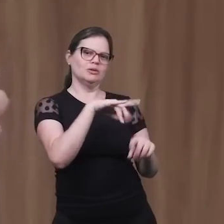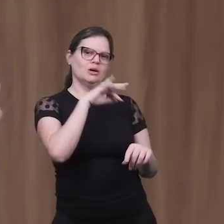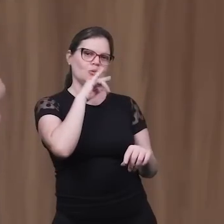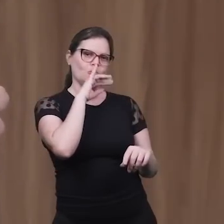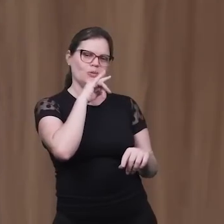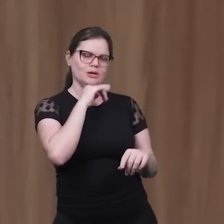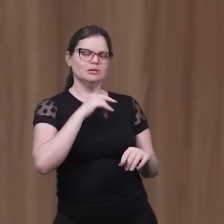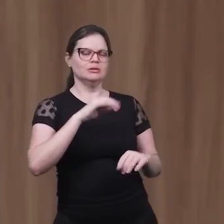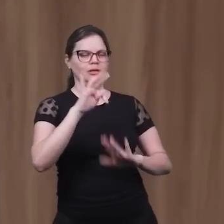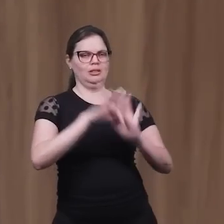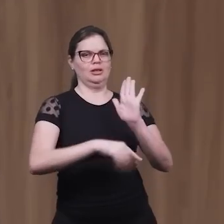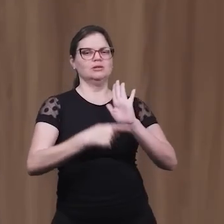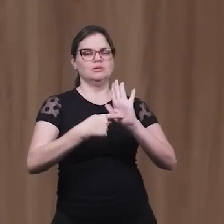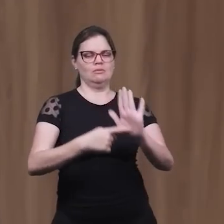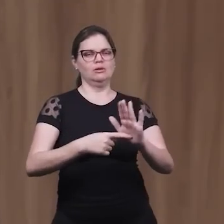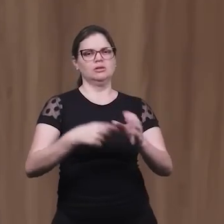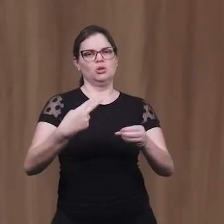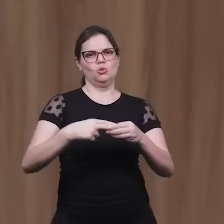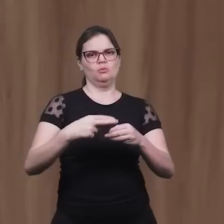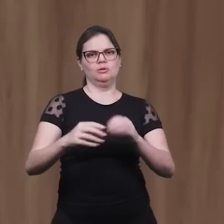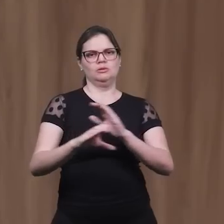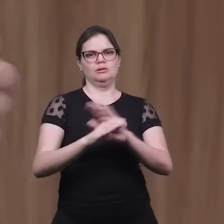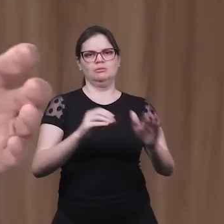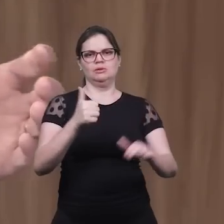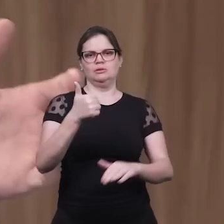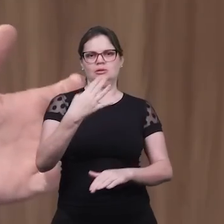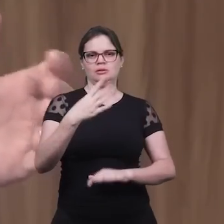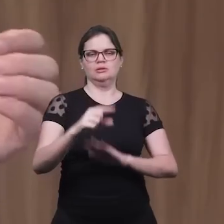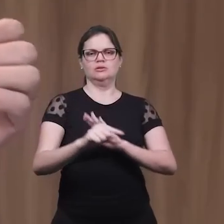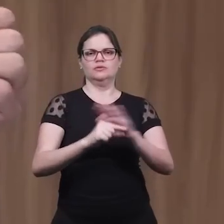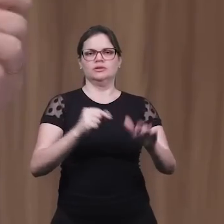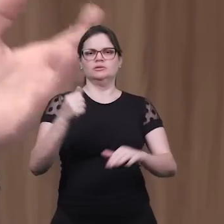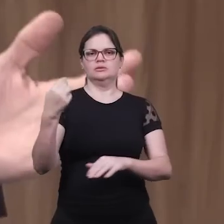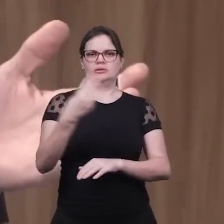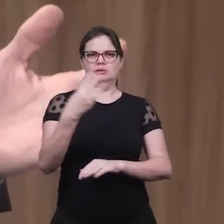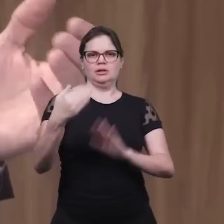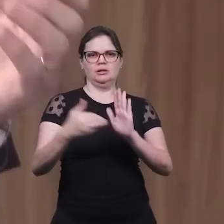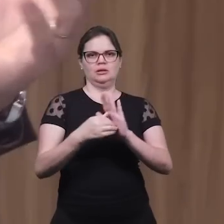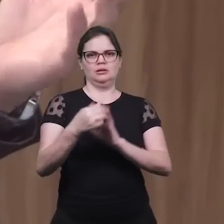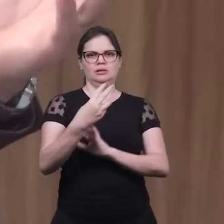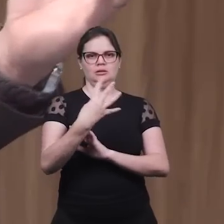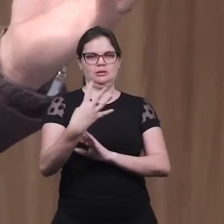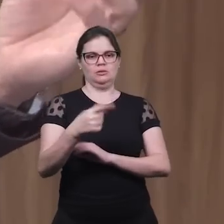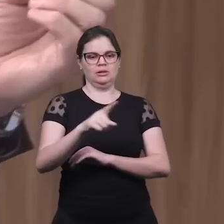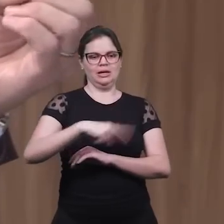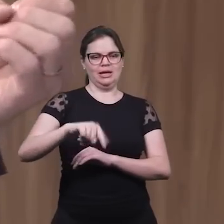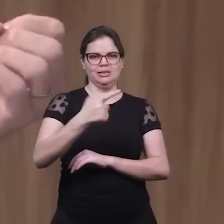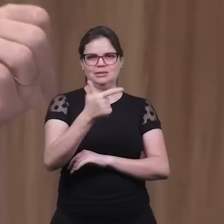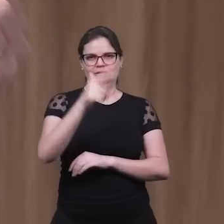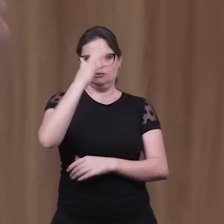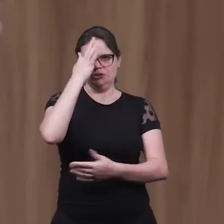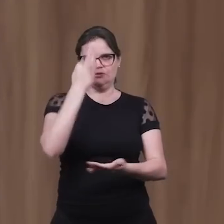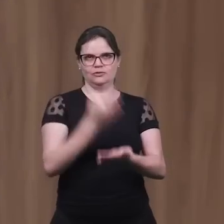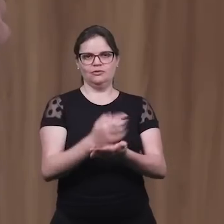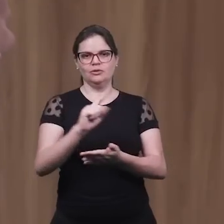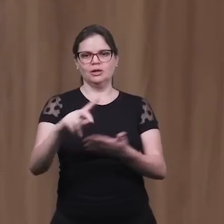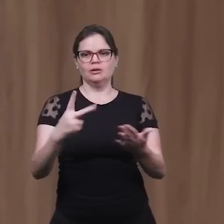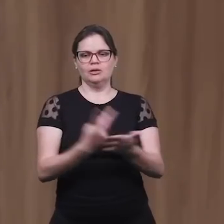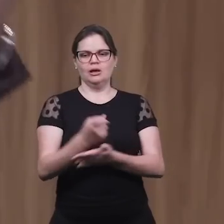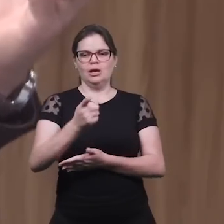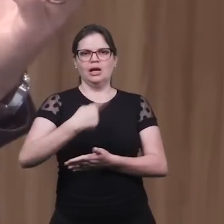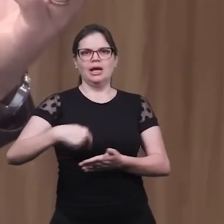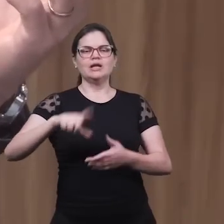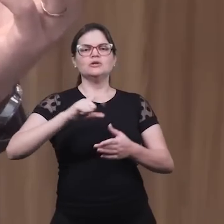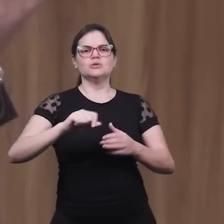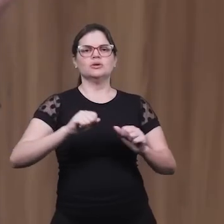34, fala que, como punição pela falta de fé, Deus decreta que eles vagarão no deserto